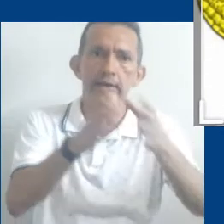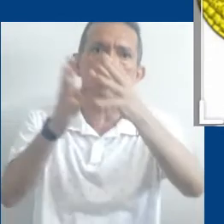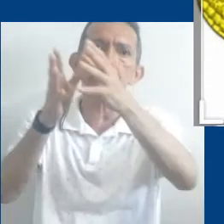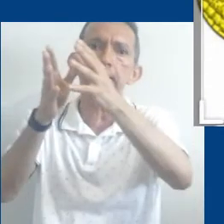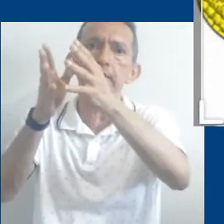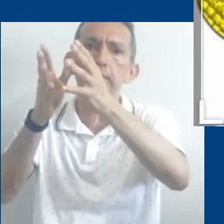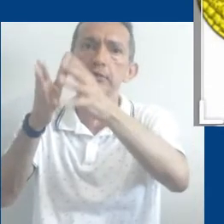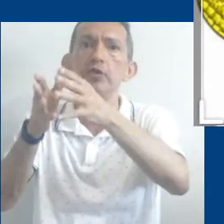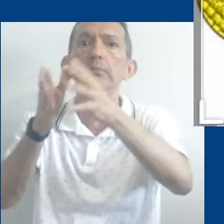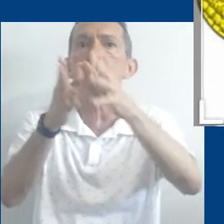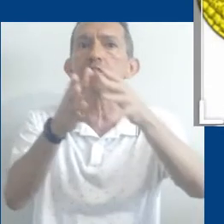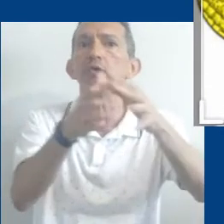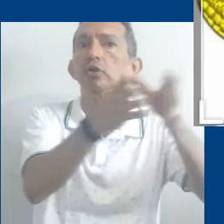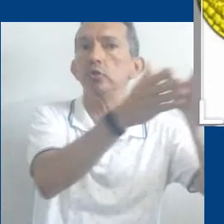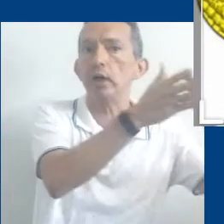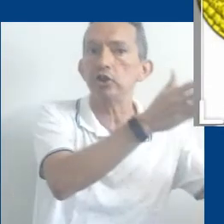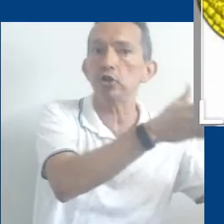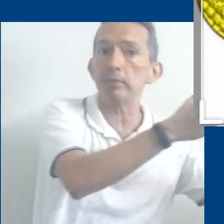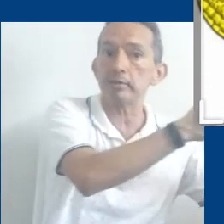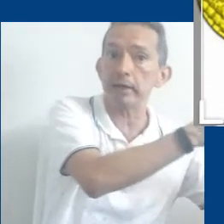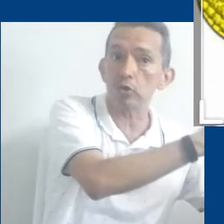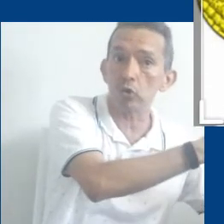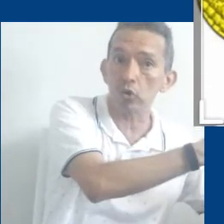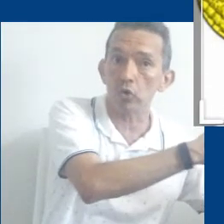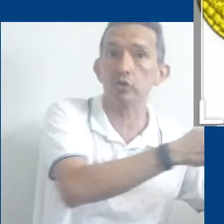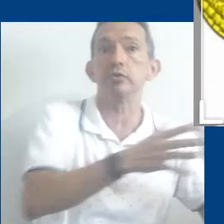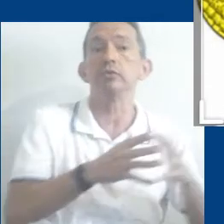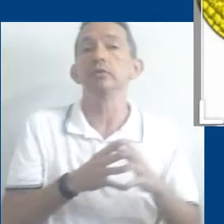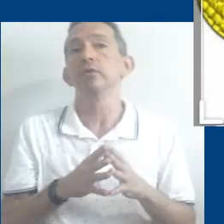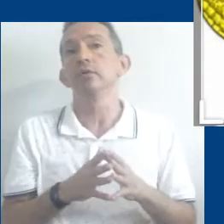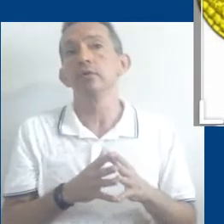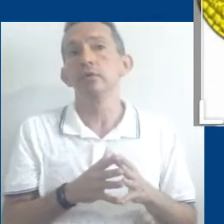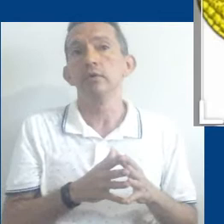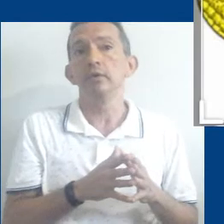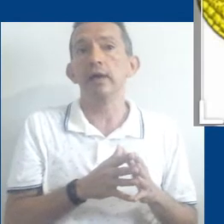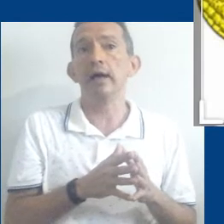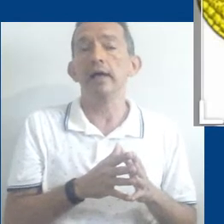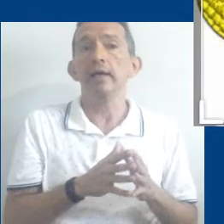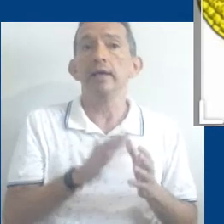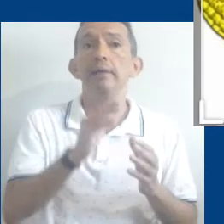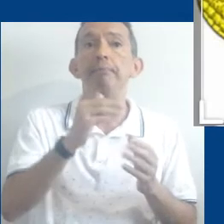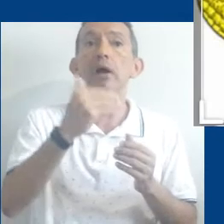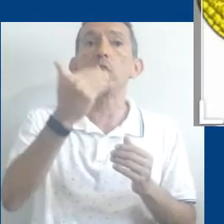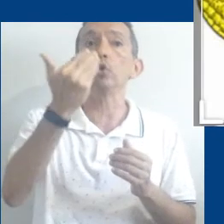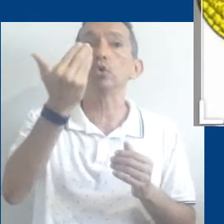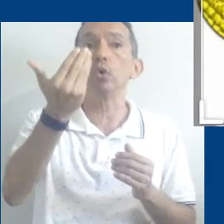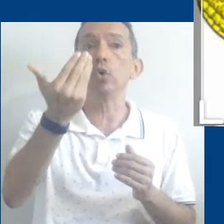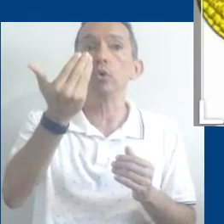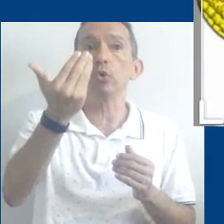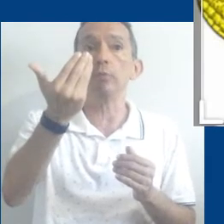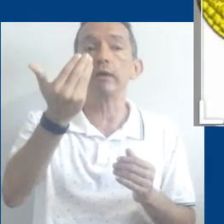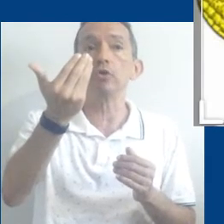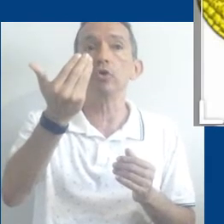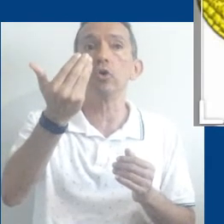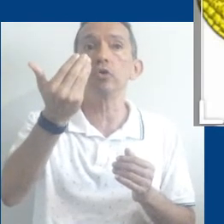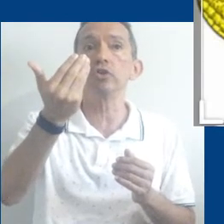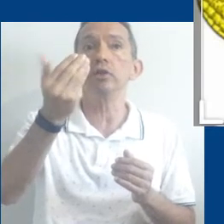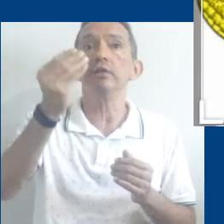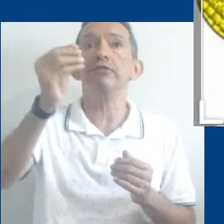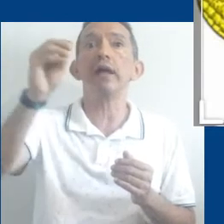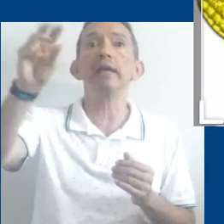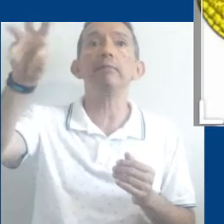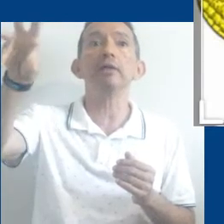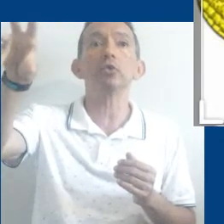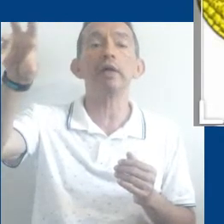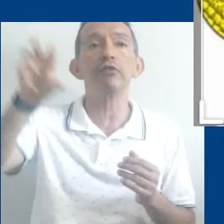proteína. Então, essas enzimas foram produzidas onde? No retículo plasmático rugoso. Tá? Empacotou no complexo de